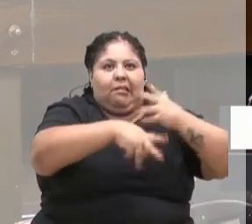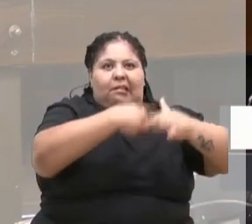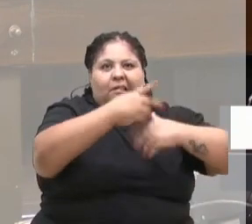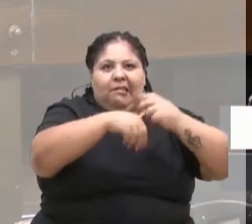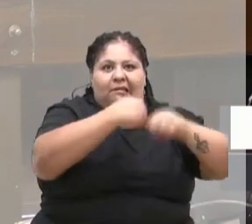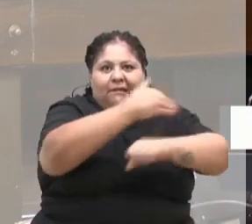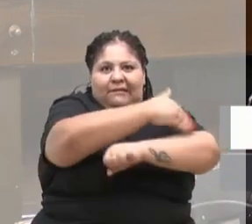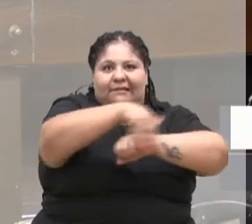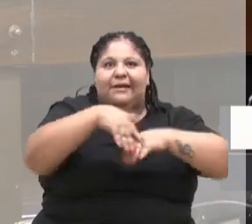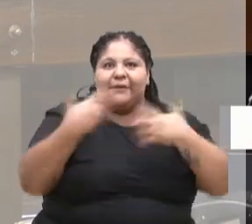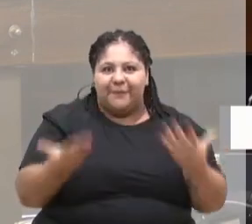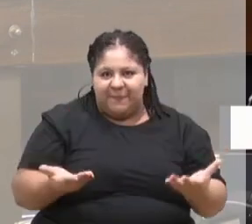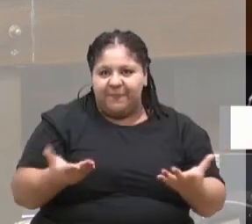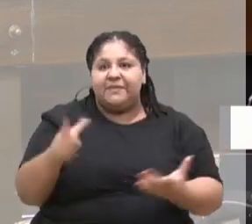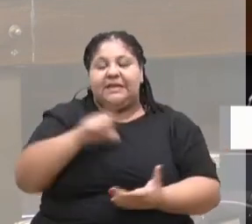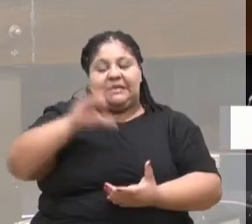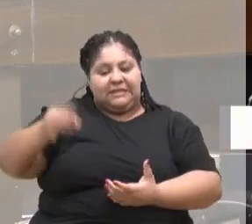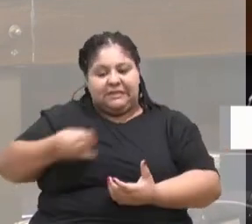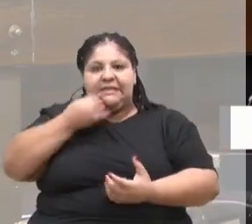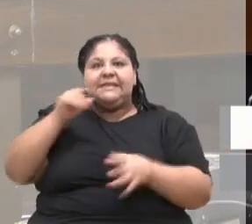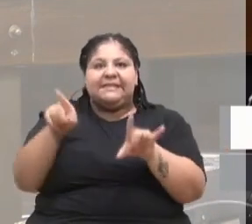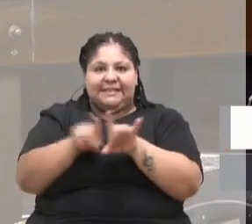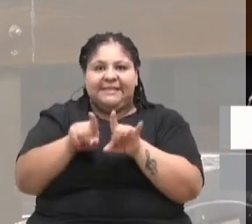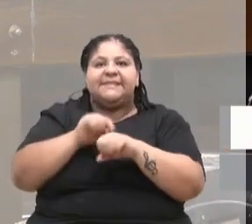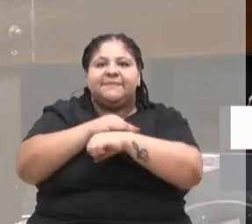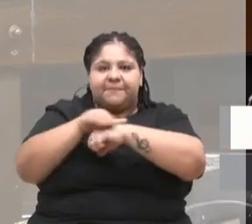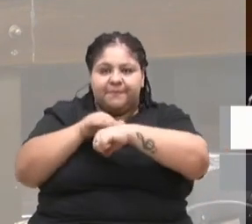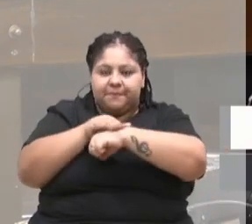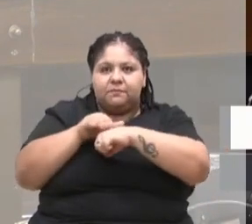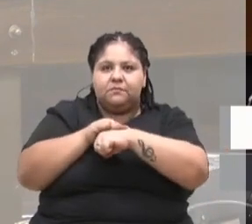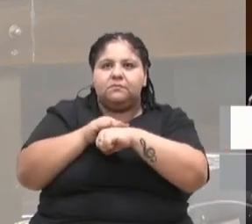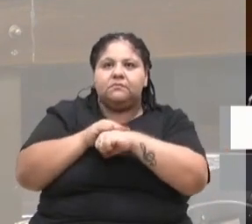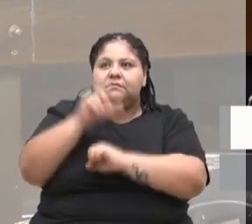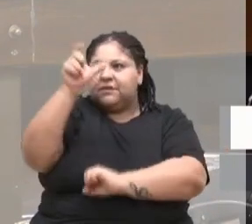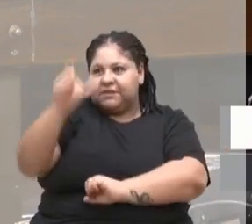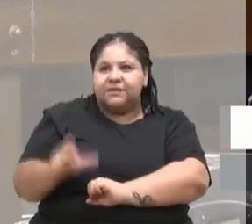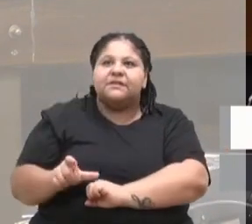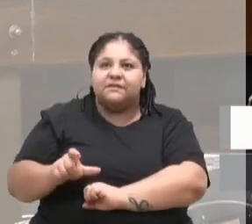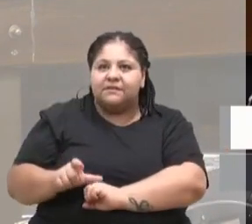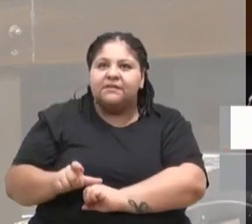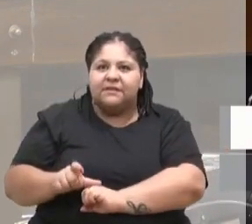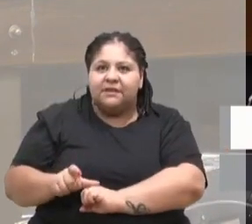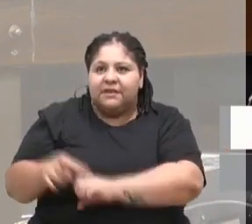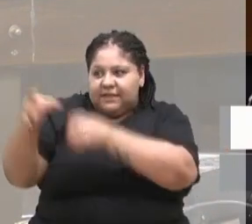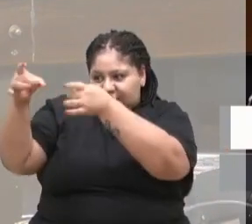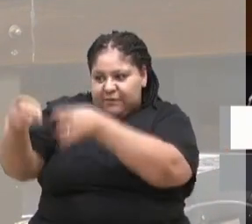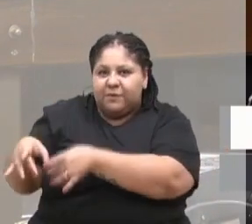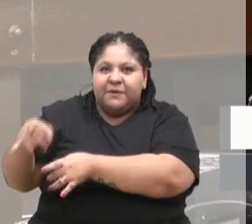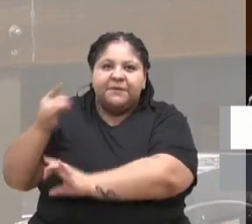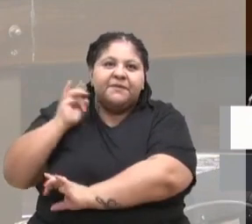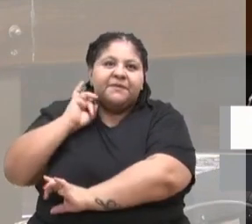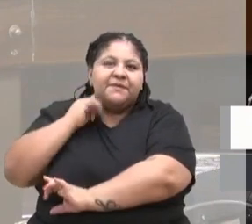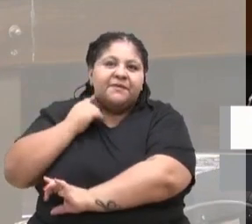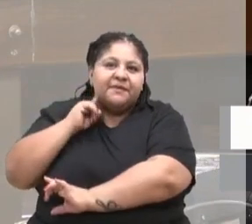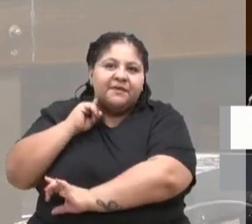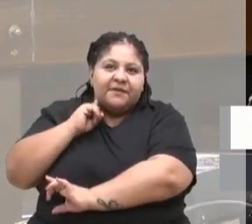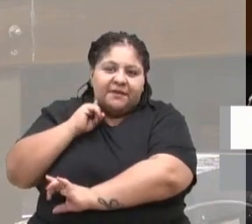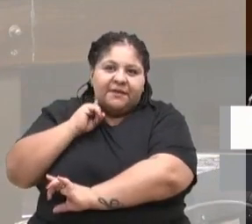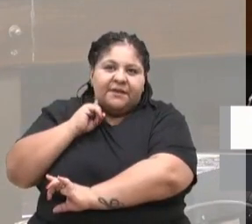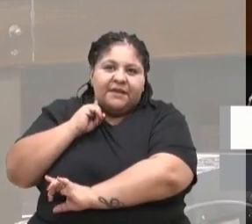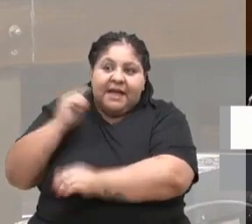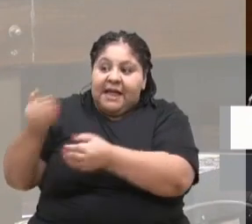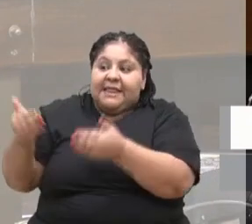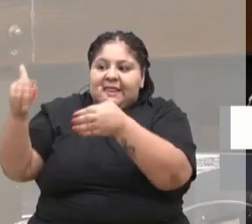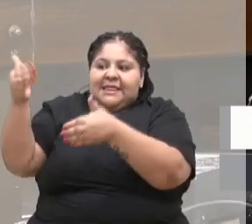ruas. Tive também a oportunidade de conversar com os pessoal que deposita esses lixos na rua, dentro da sua lixeira.